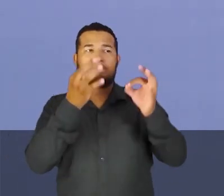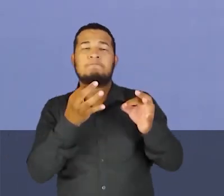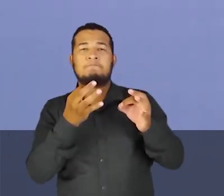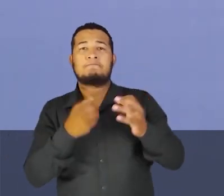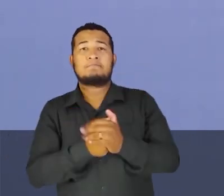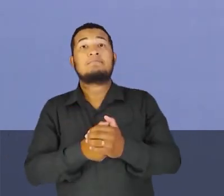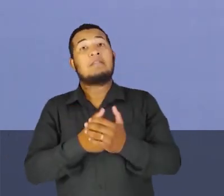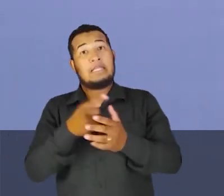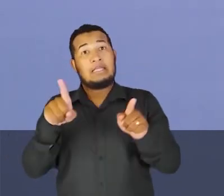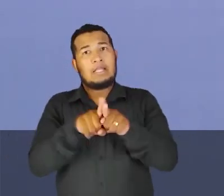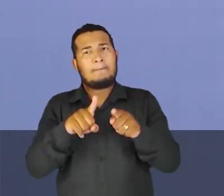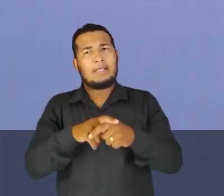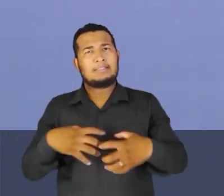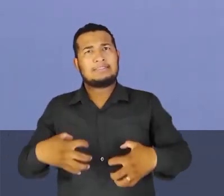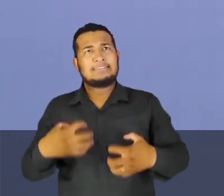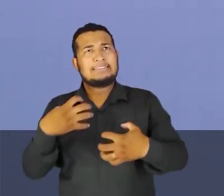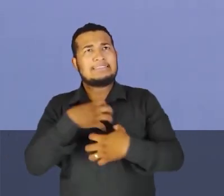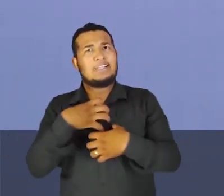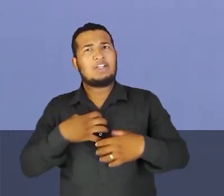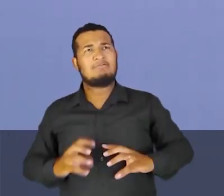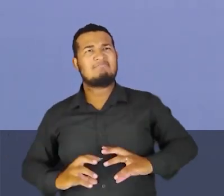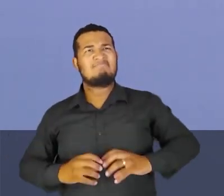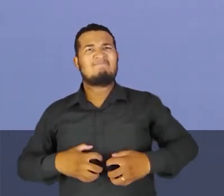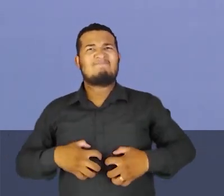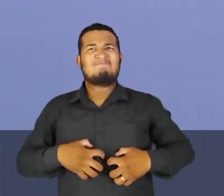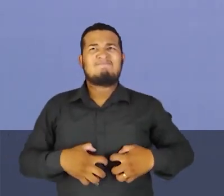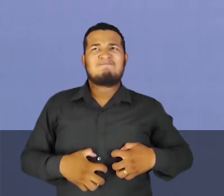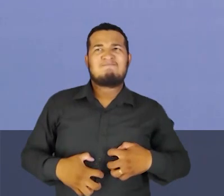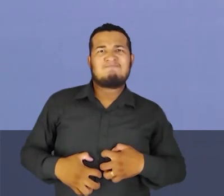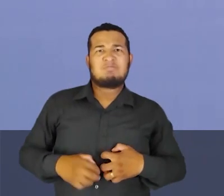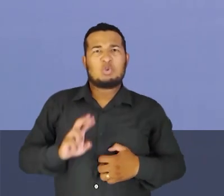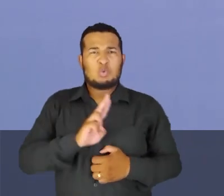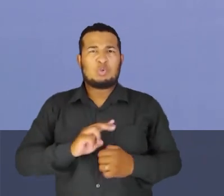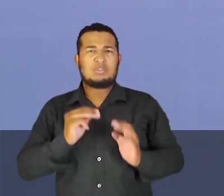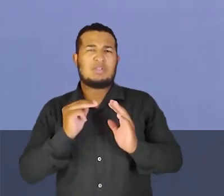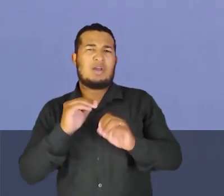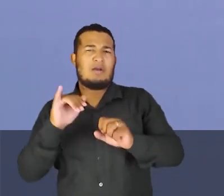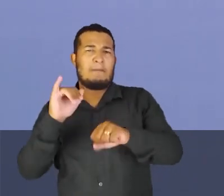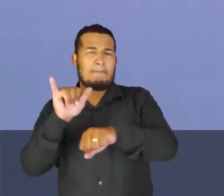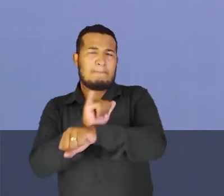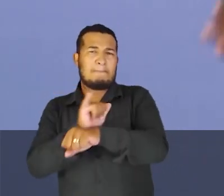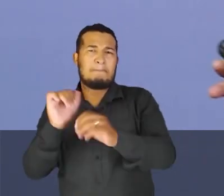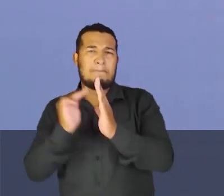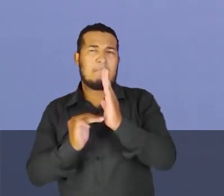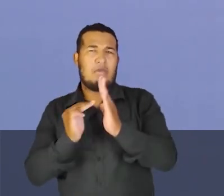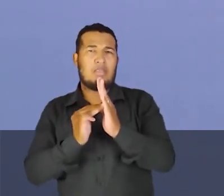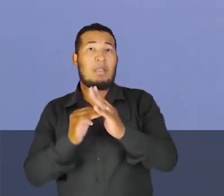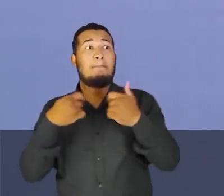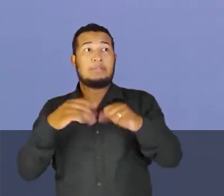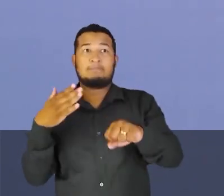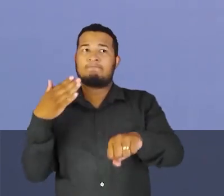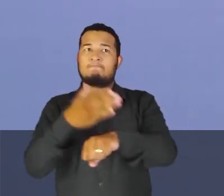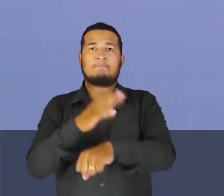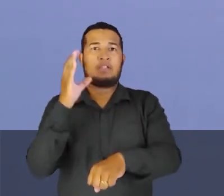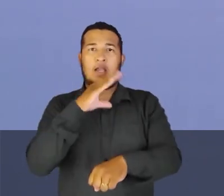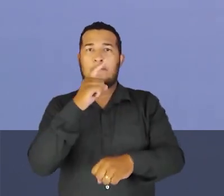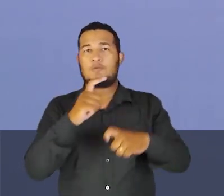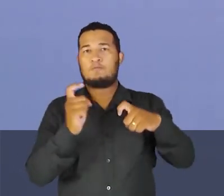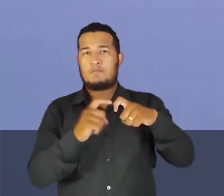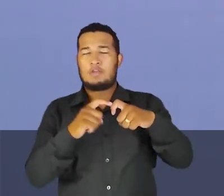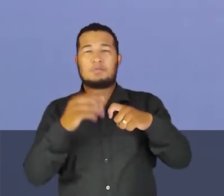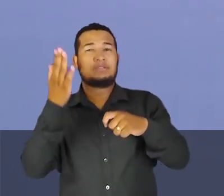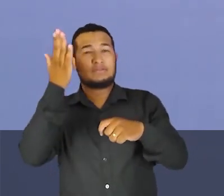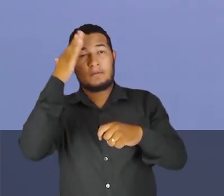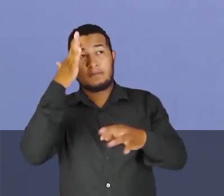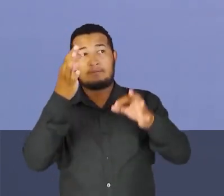lógico, qualquer tipo de desconforto relacionado à utilização desse método, você deve ir ao ginecologista para verificar se